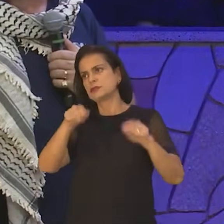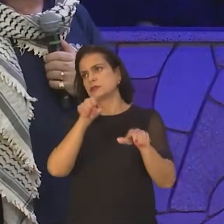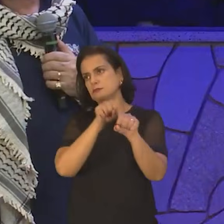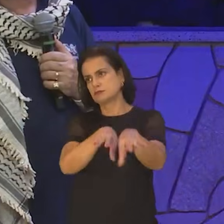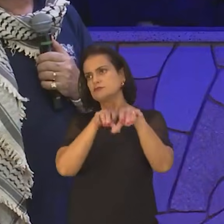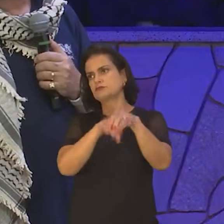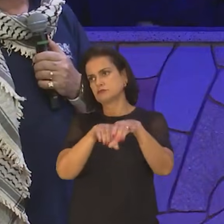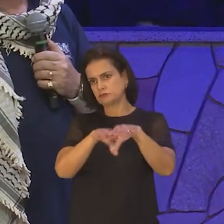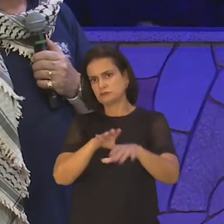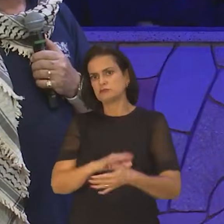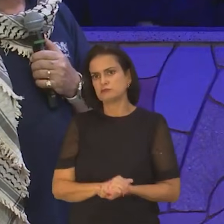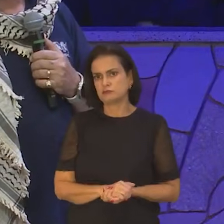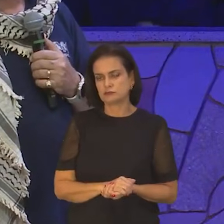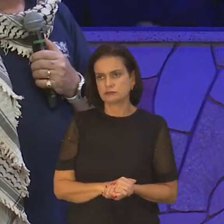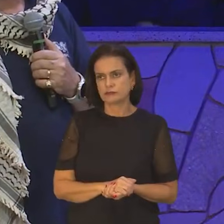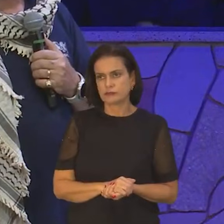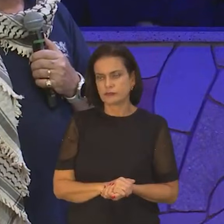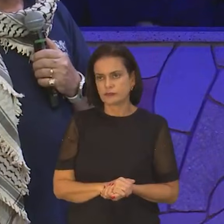de casa.